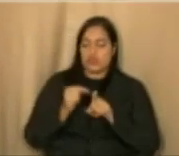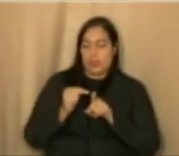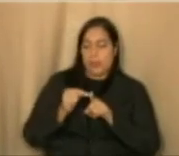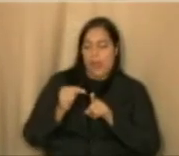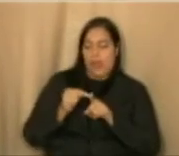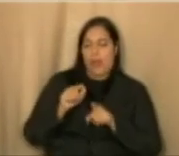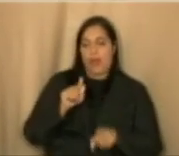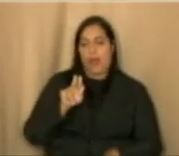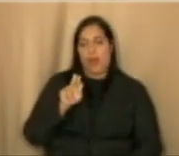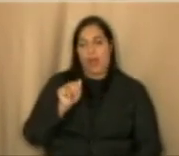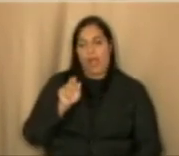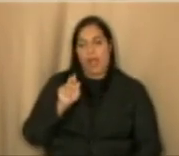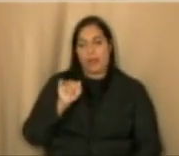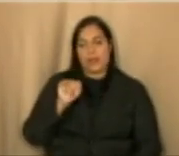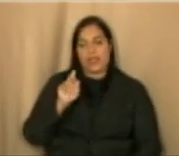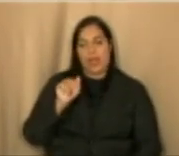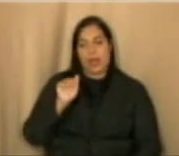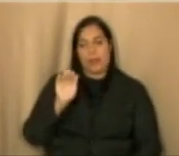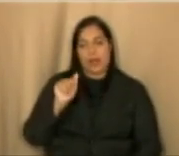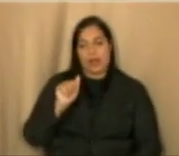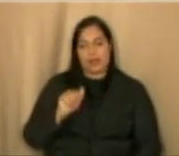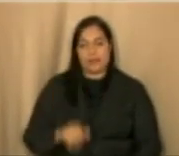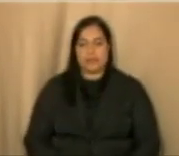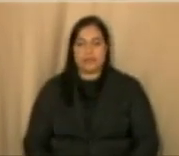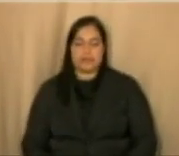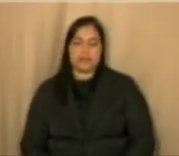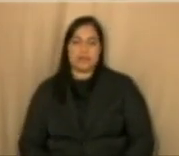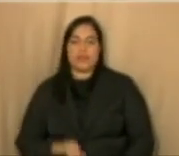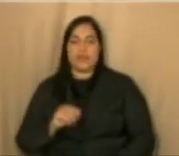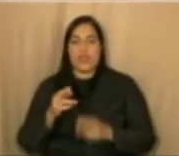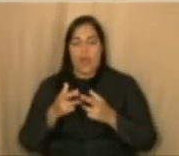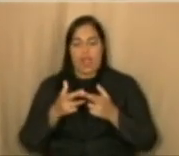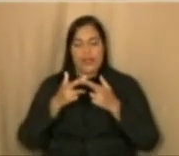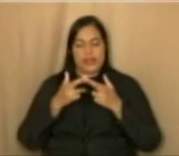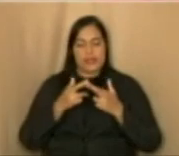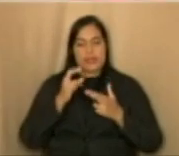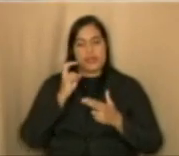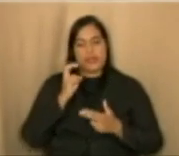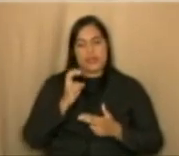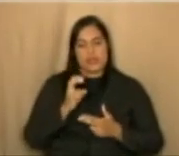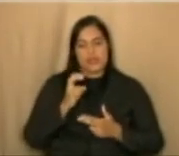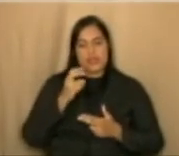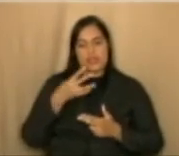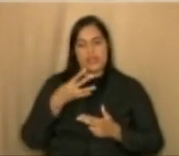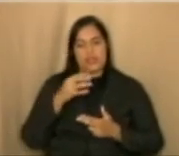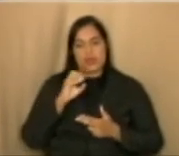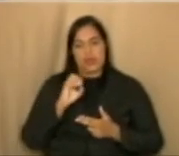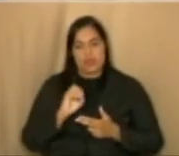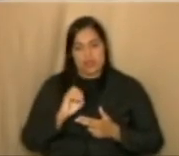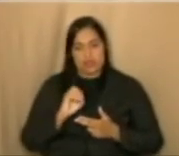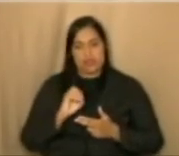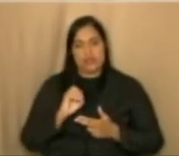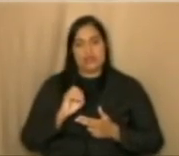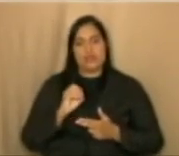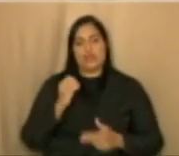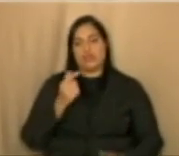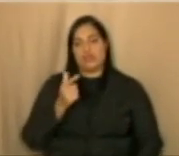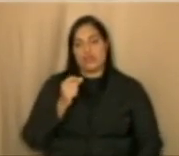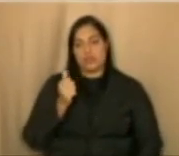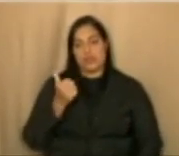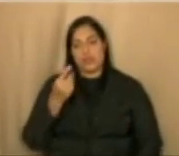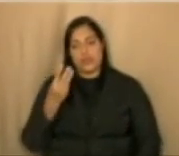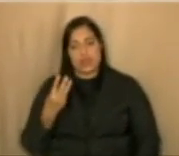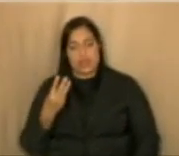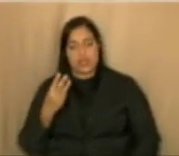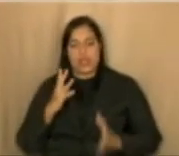apresenta também oportunidade requerimento 540/2023 que determina